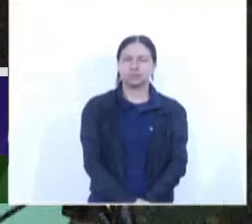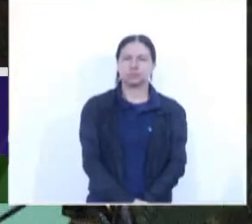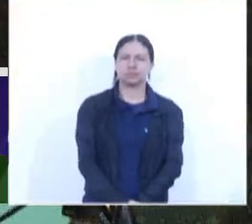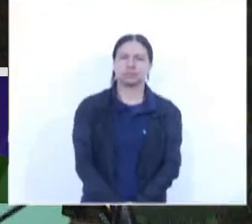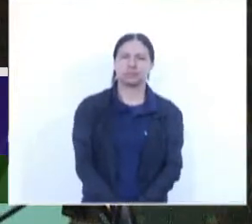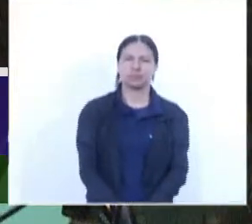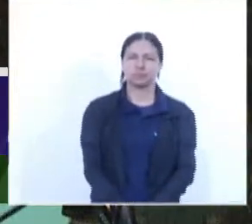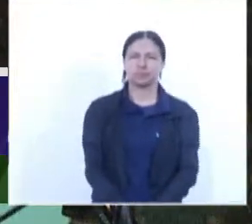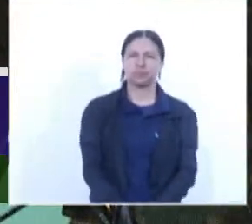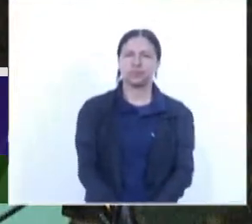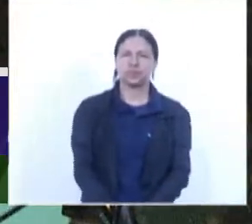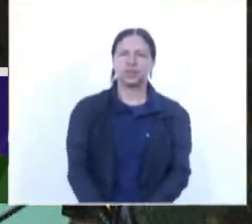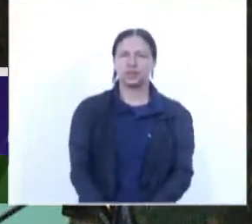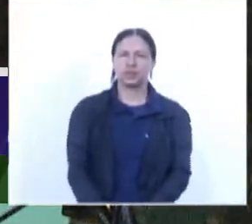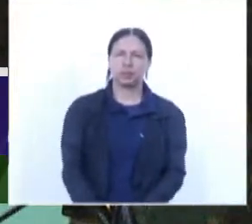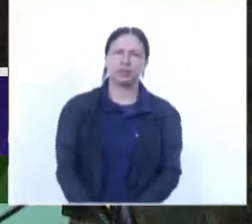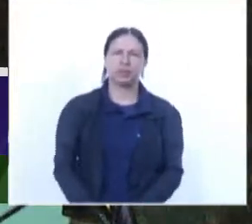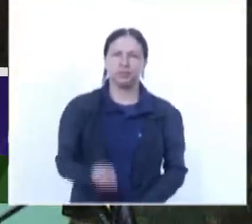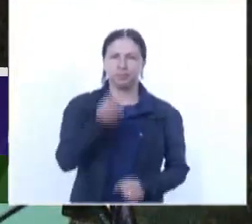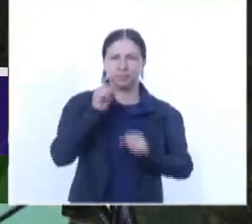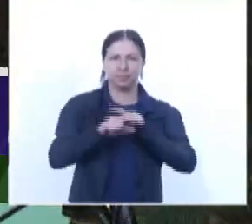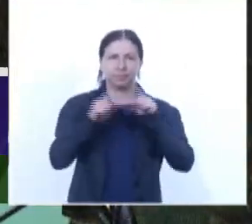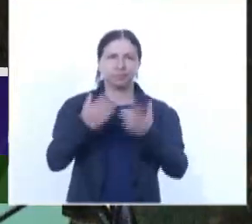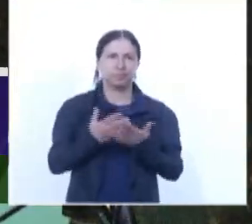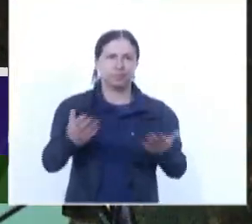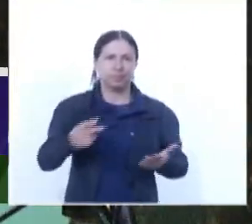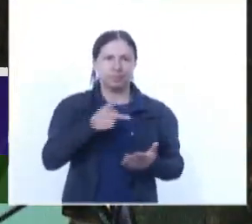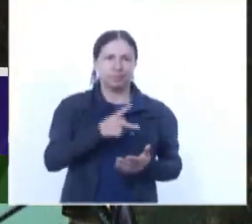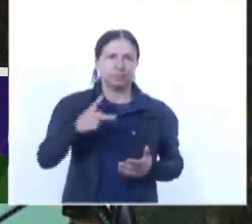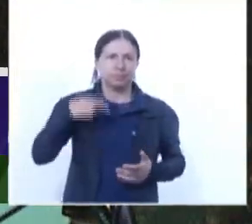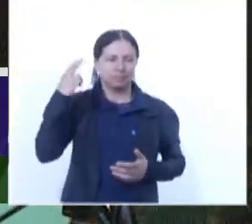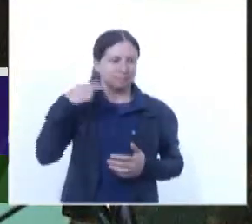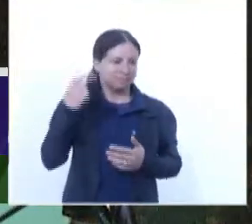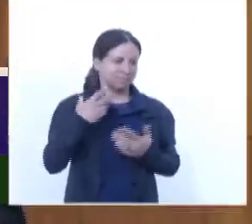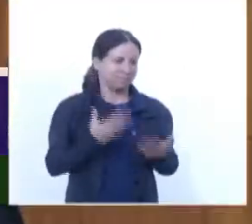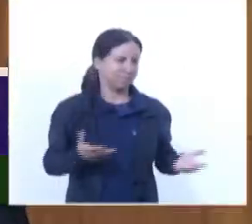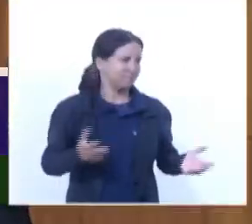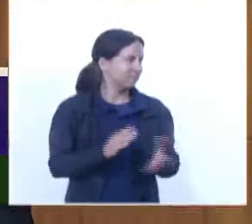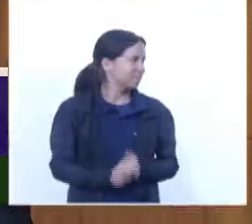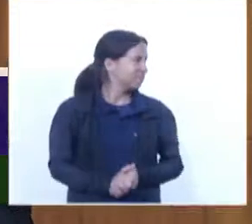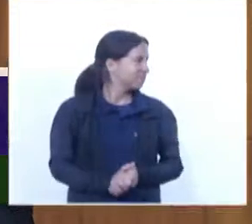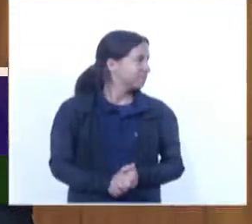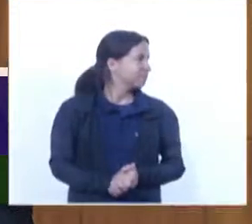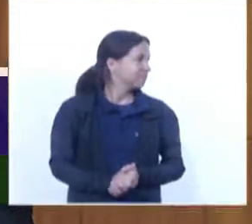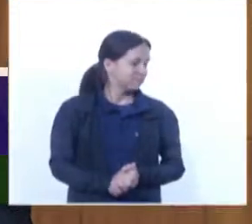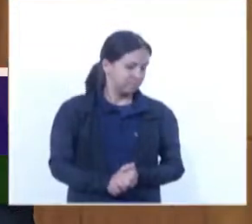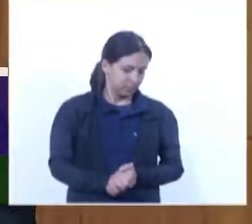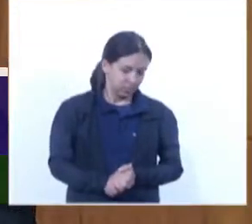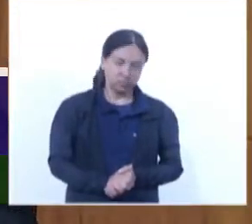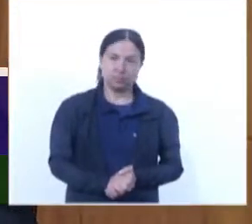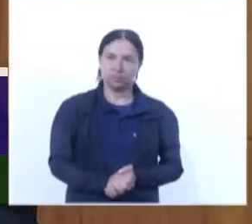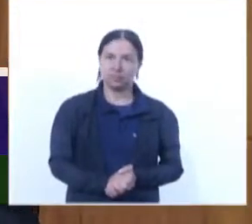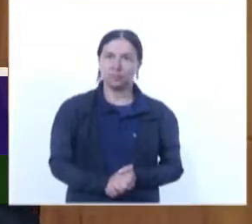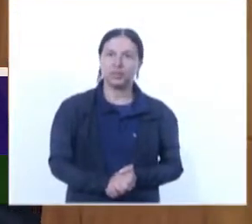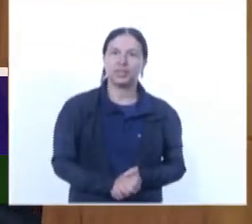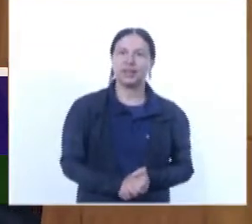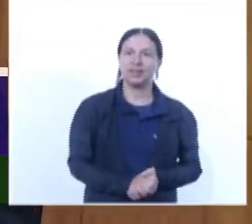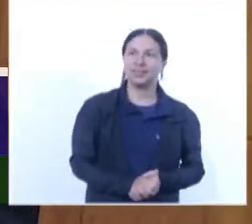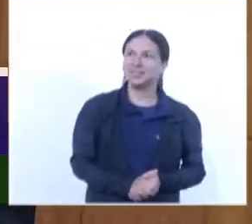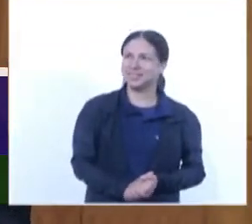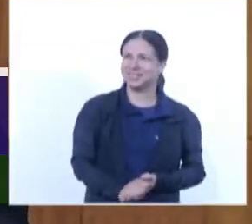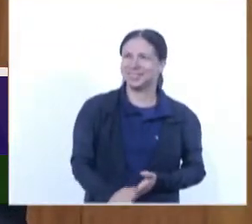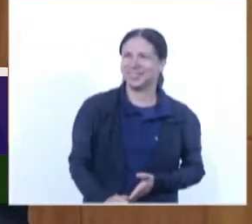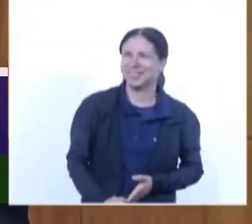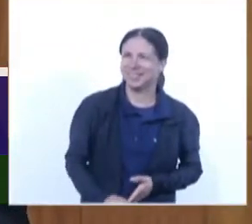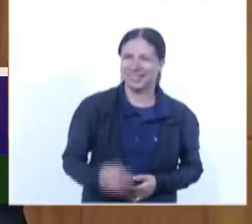Bom dia a todos Bom dia presidente Bom dia a todos vereadores primeiramente aqui queria solidarizar com a minha amiga